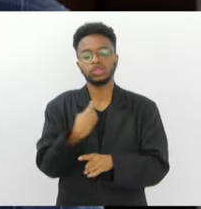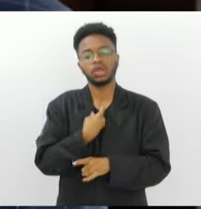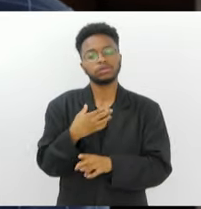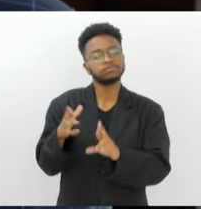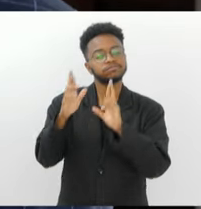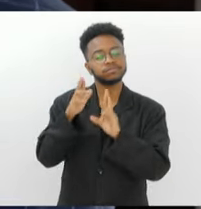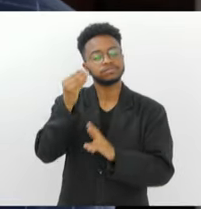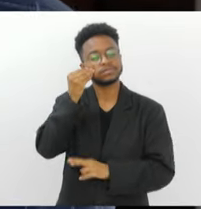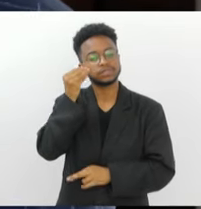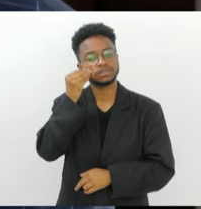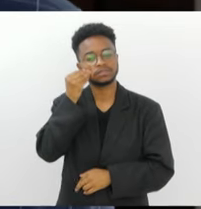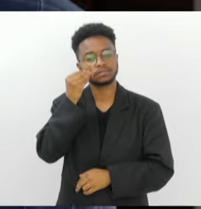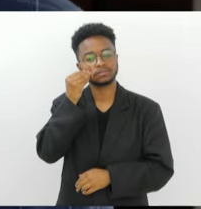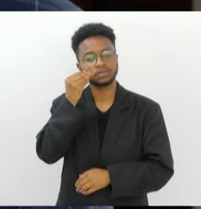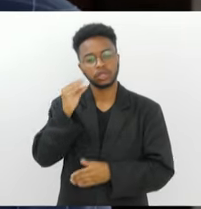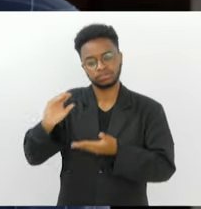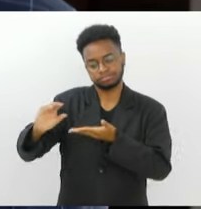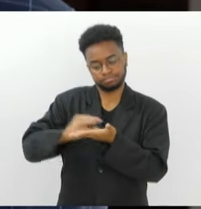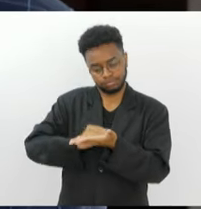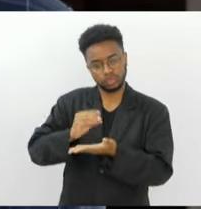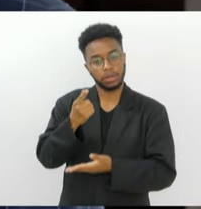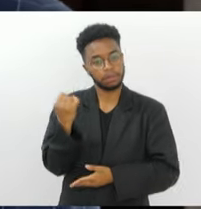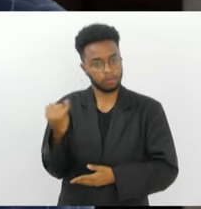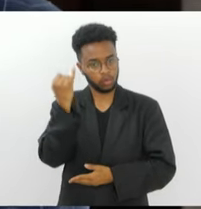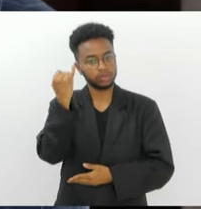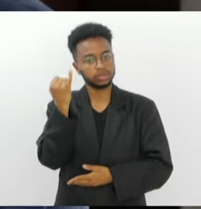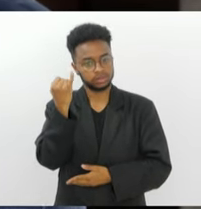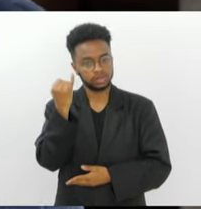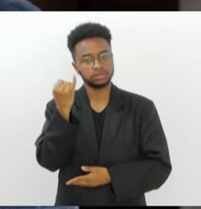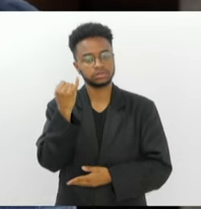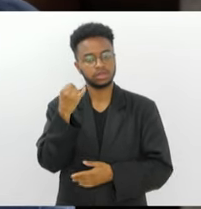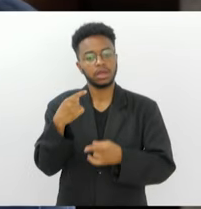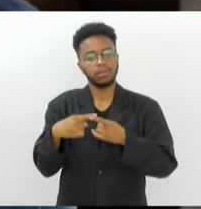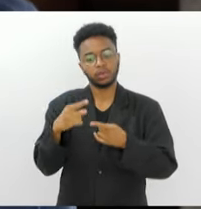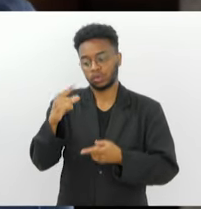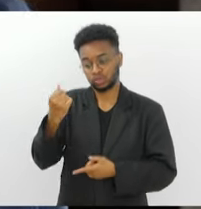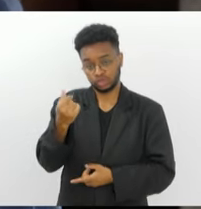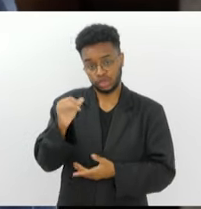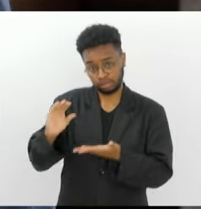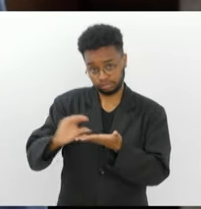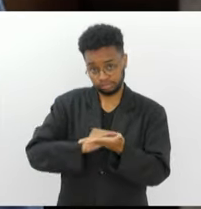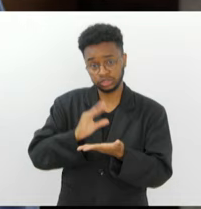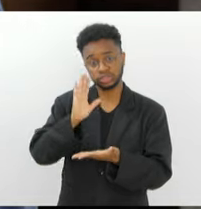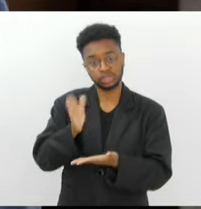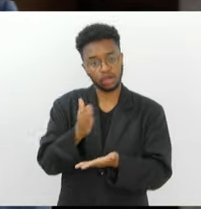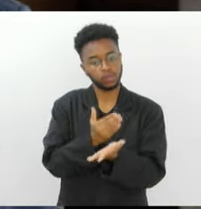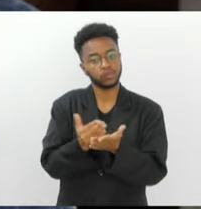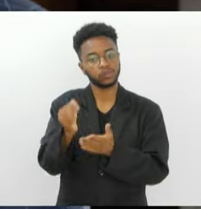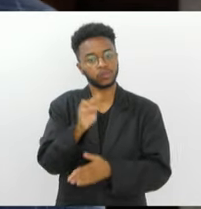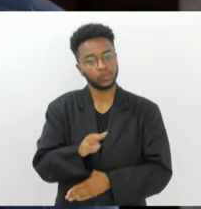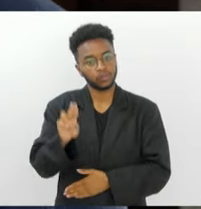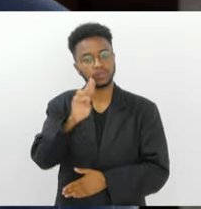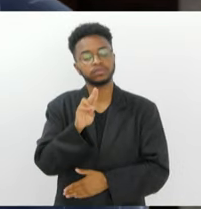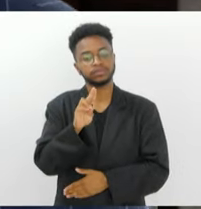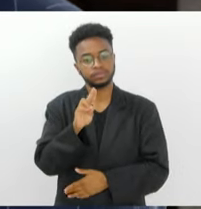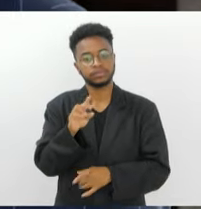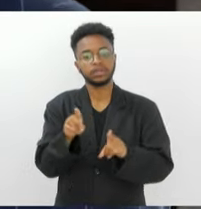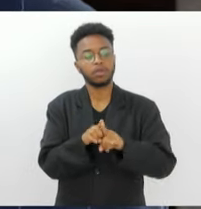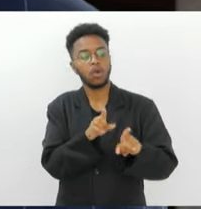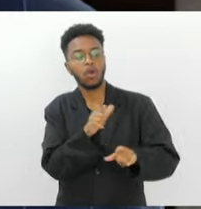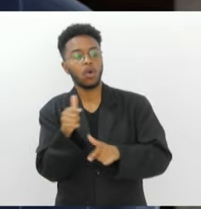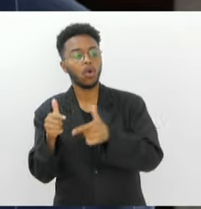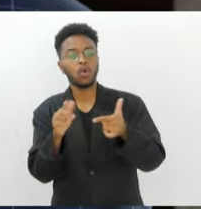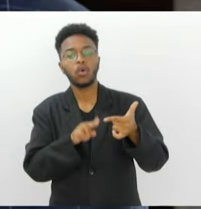de recebermos uma verba muito importante. Uma parte dessa verba já está sendo utilizada no anexo e a outra será